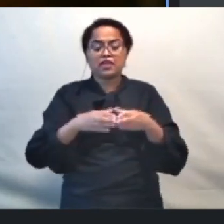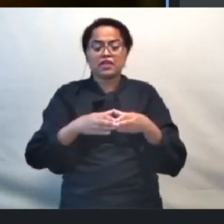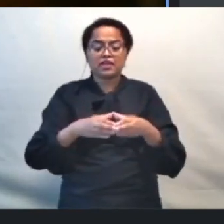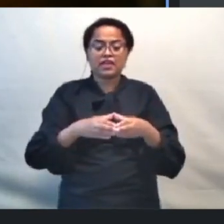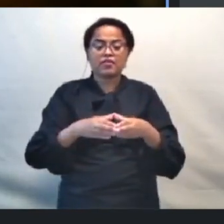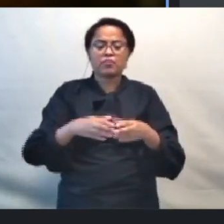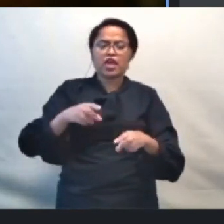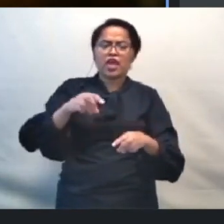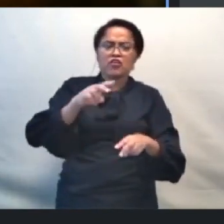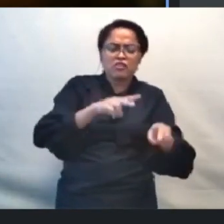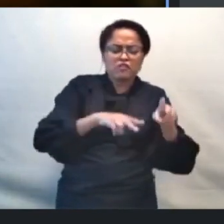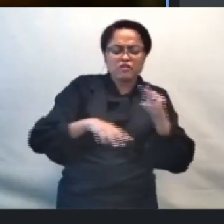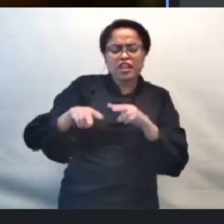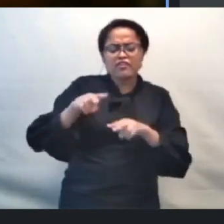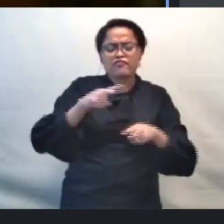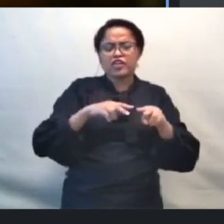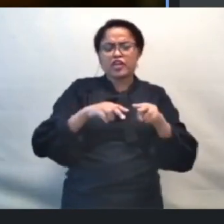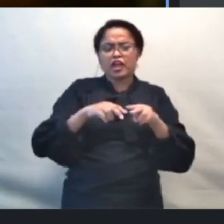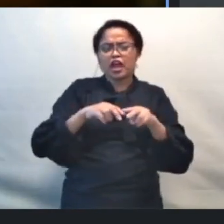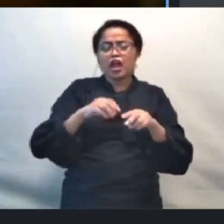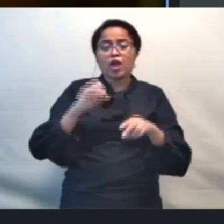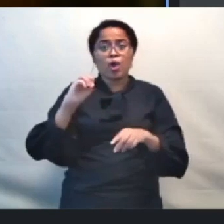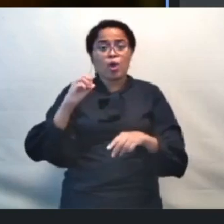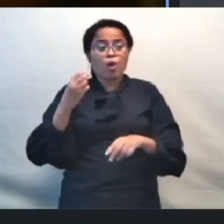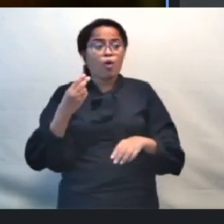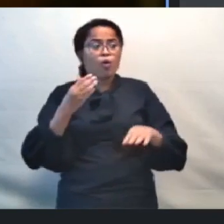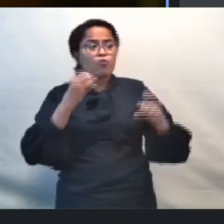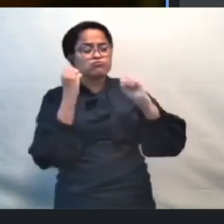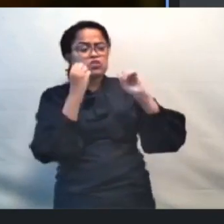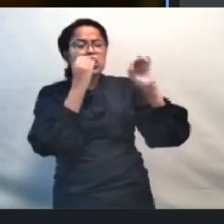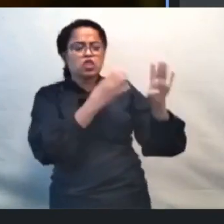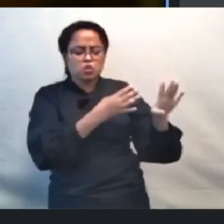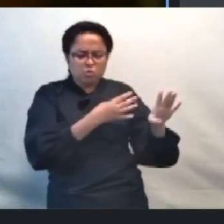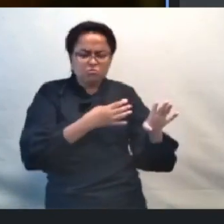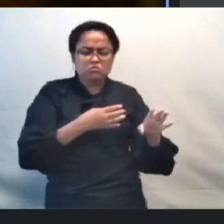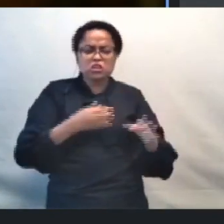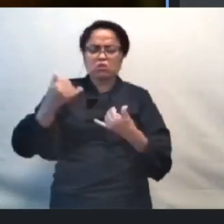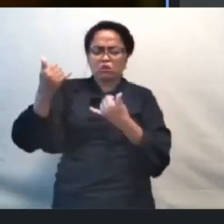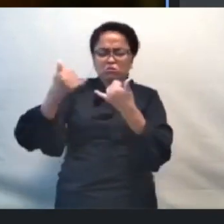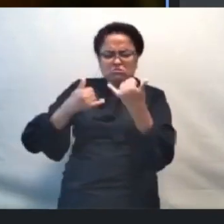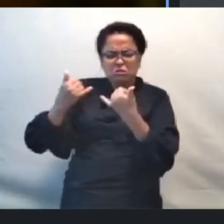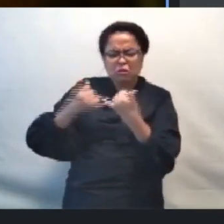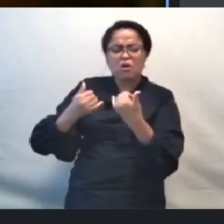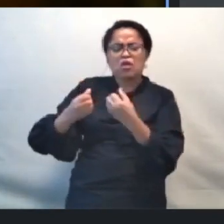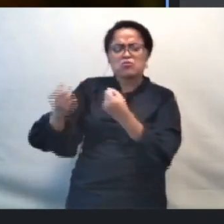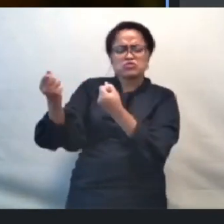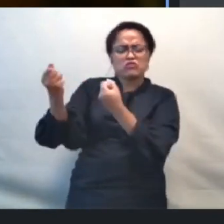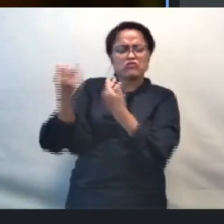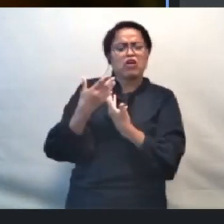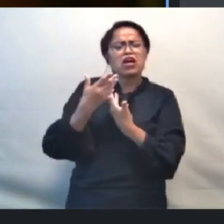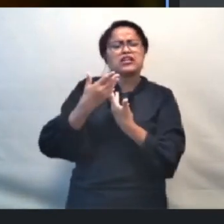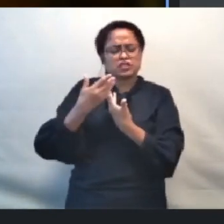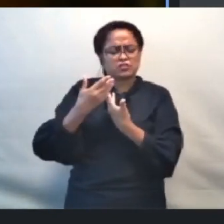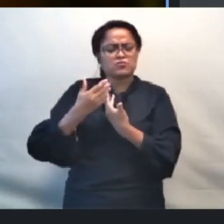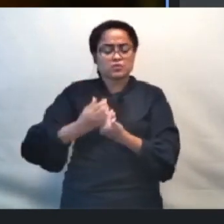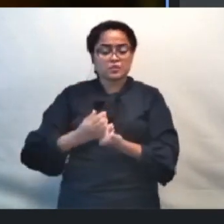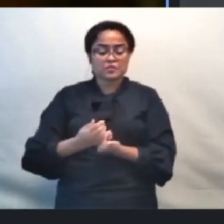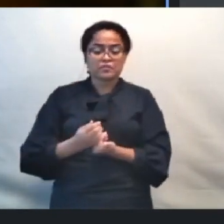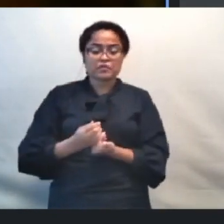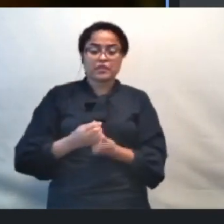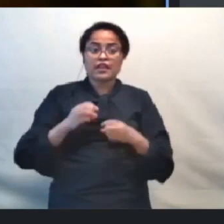ou mesmo através de denúncias, que a gente recebe muitas nas nossas plataformas, nesse sentido, assim,